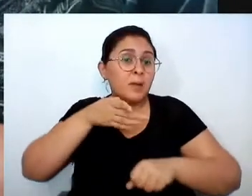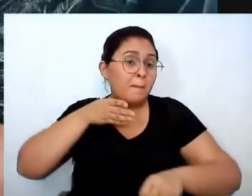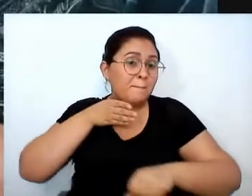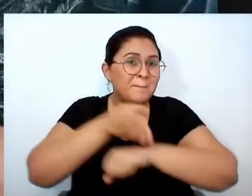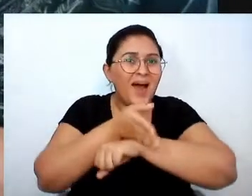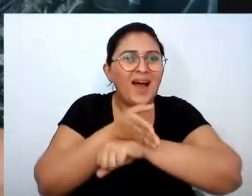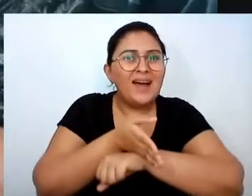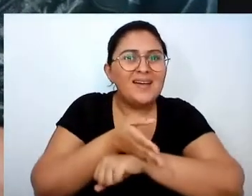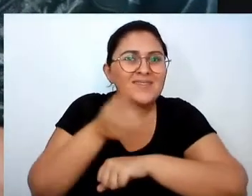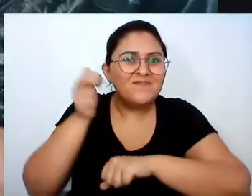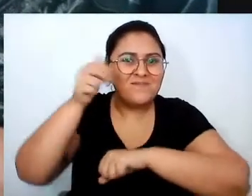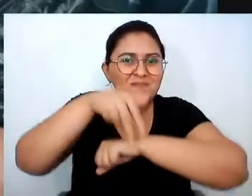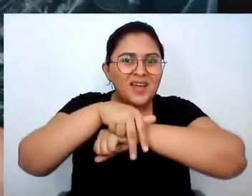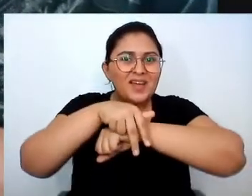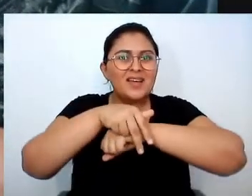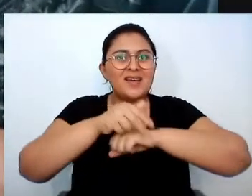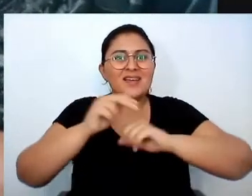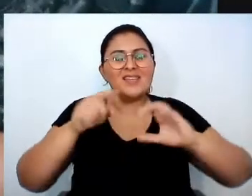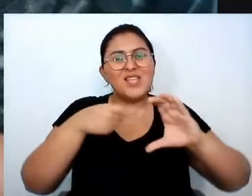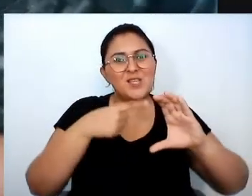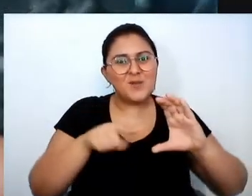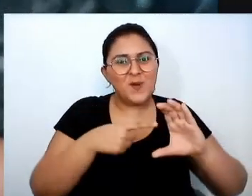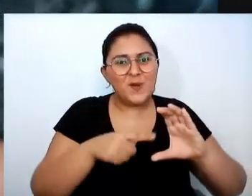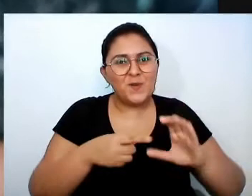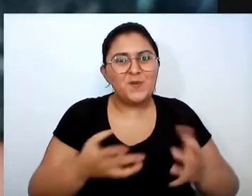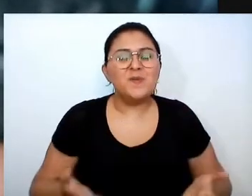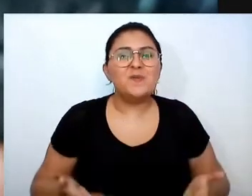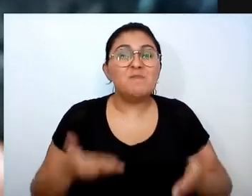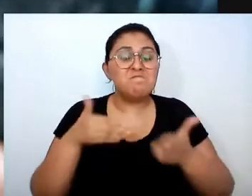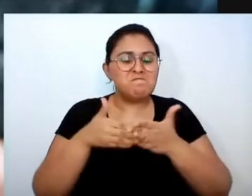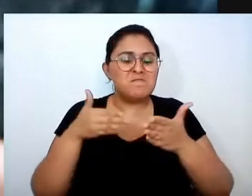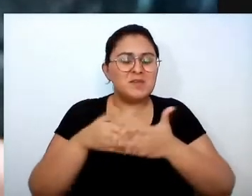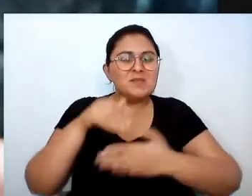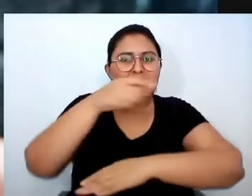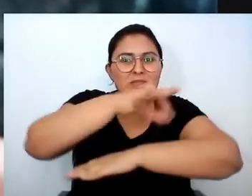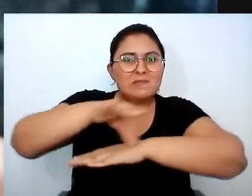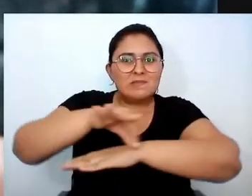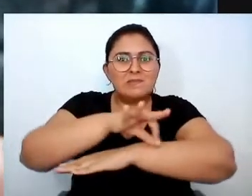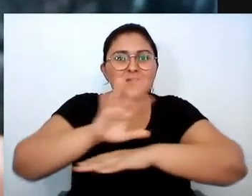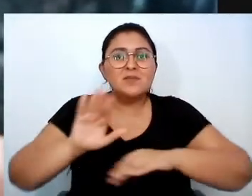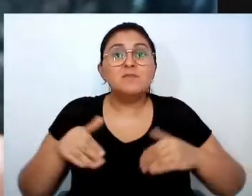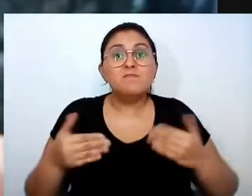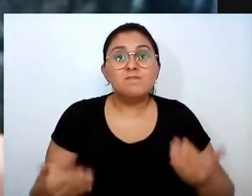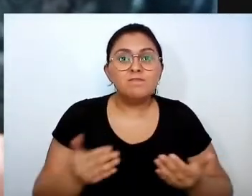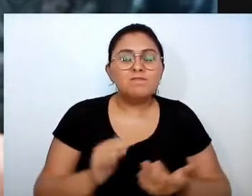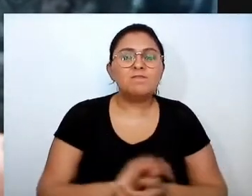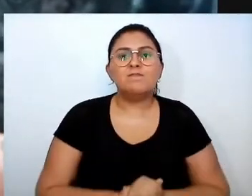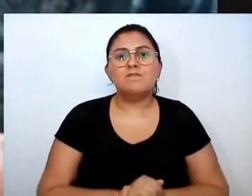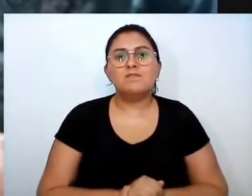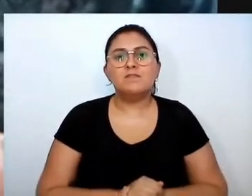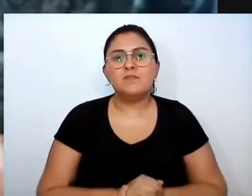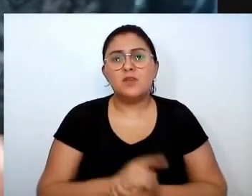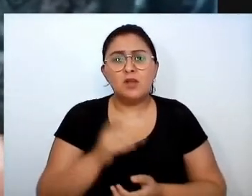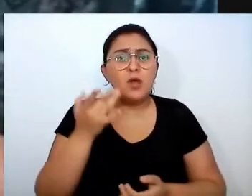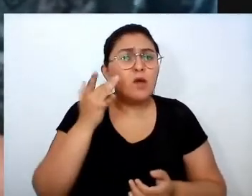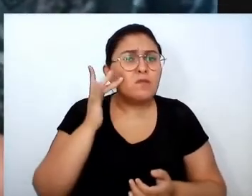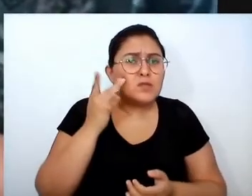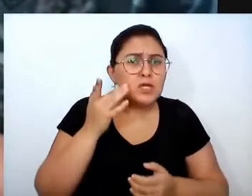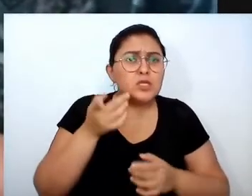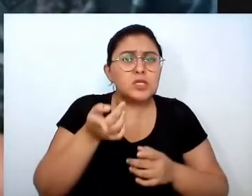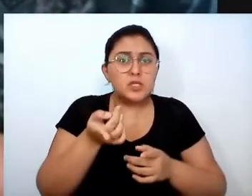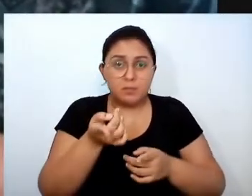escola em termos, né, desses obstáculos, né, físicos, arquitetônicos e como você percebe se